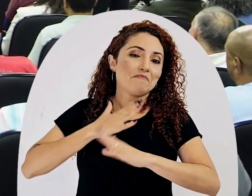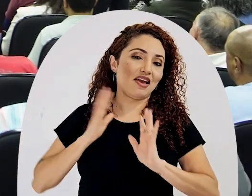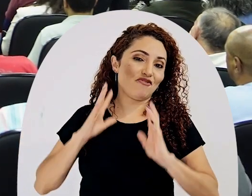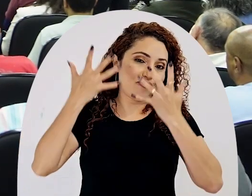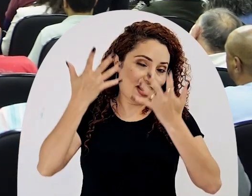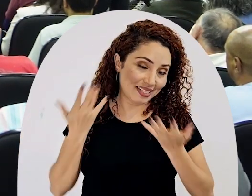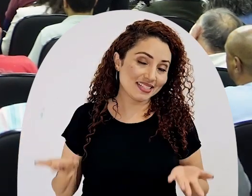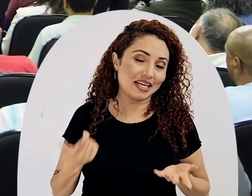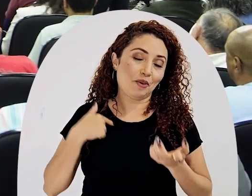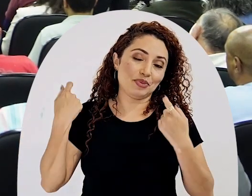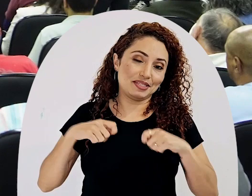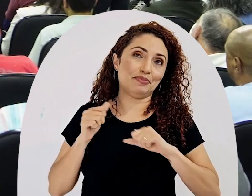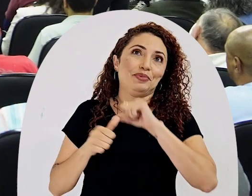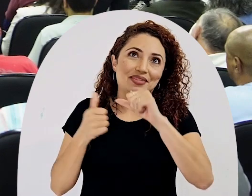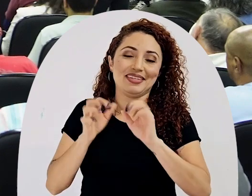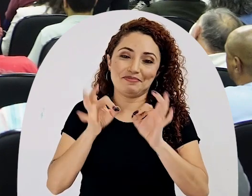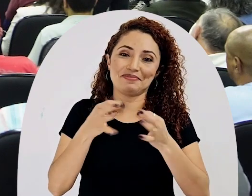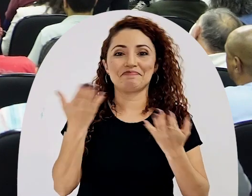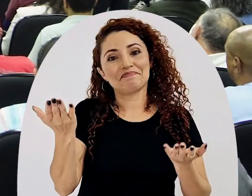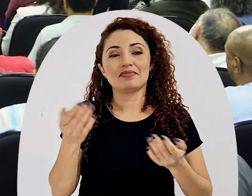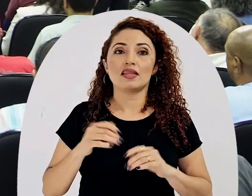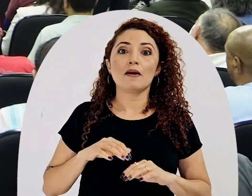depende. Depende do quê?